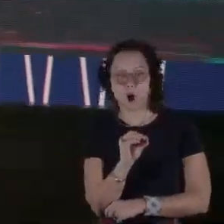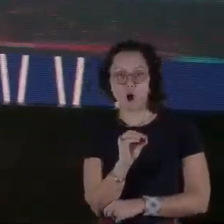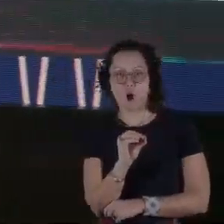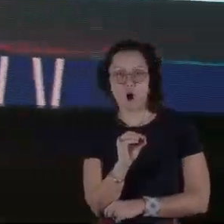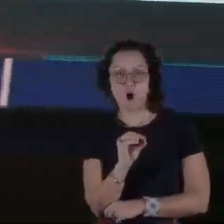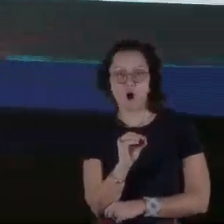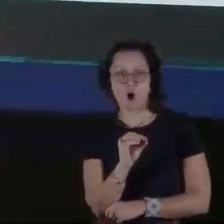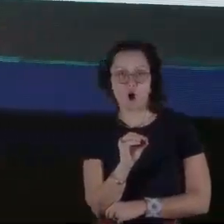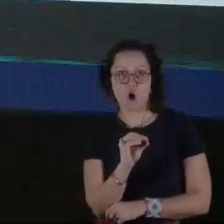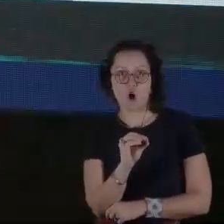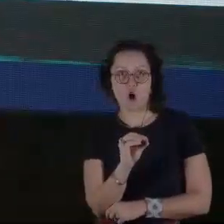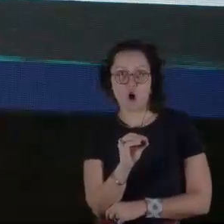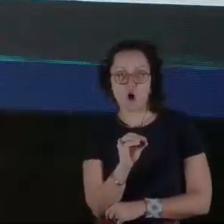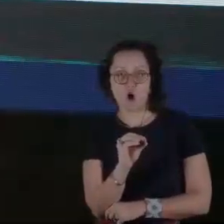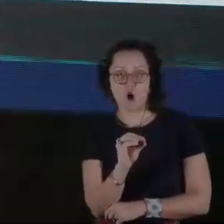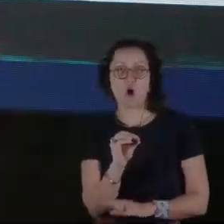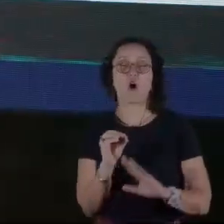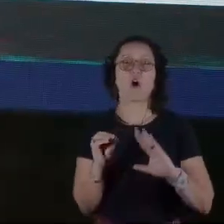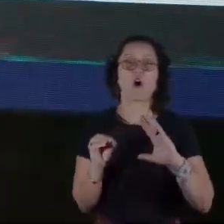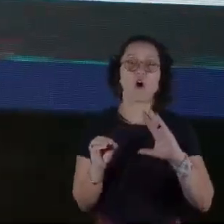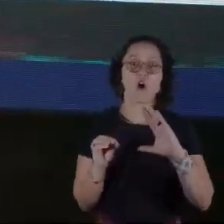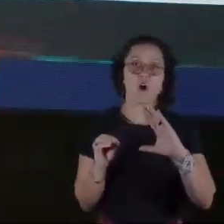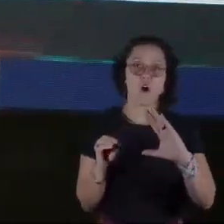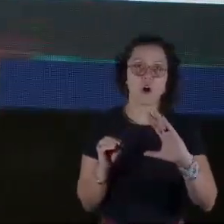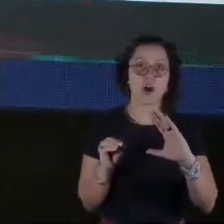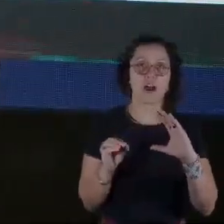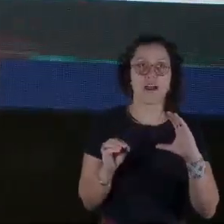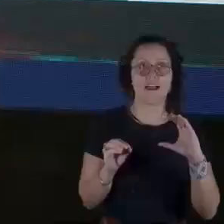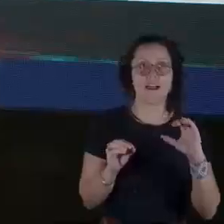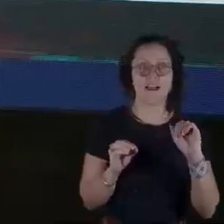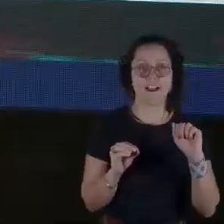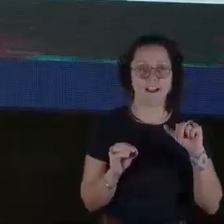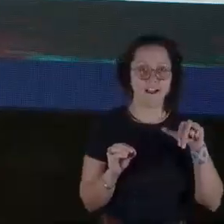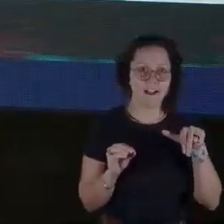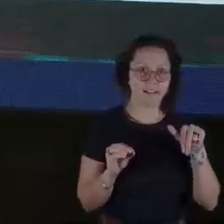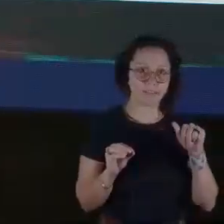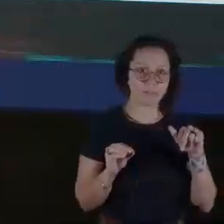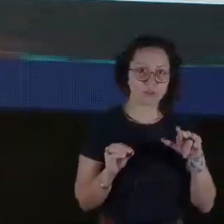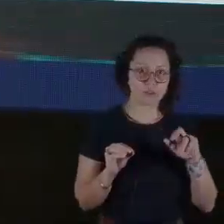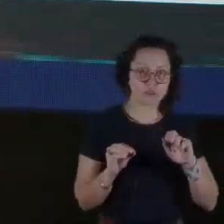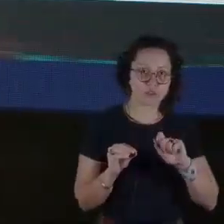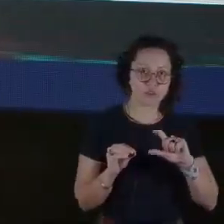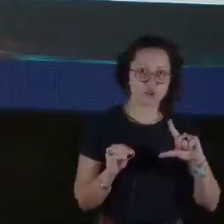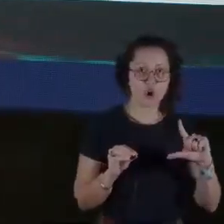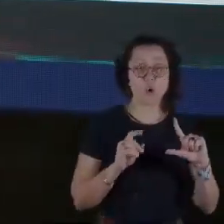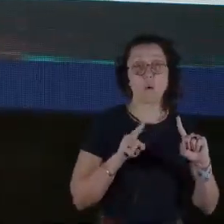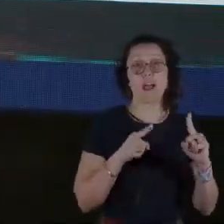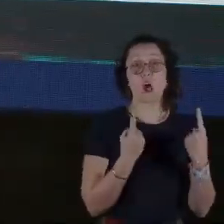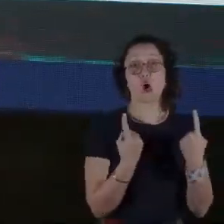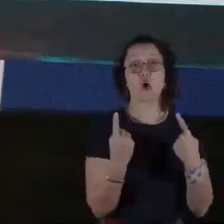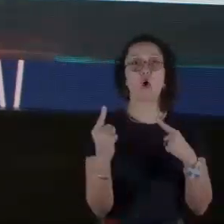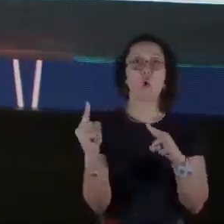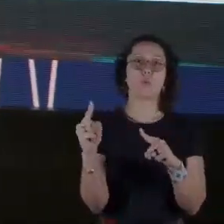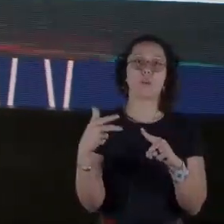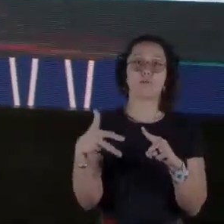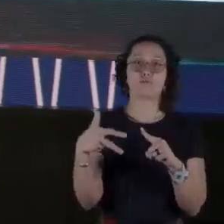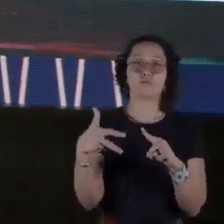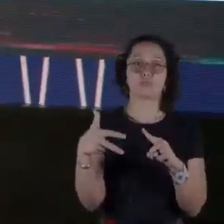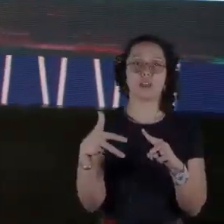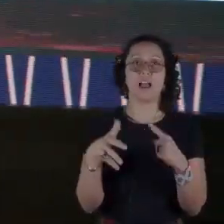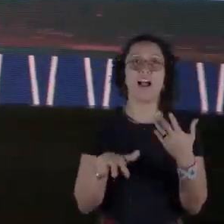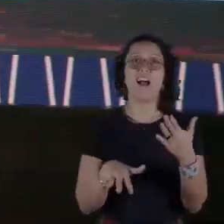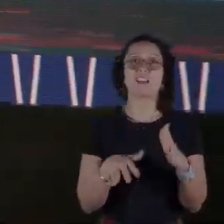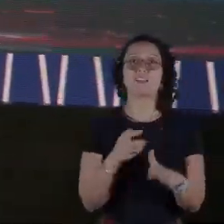Canabidiol é anticonvulsivante. Somente em muitos poucos casos você vai ter que